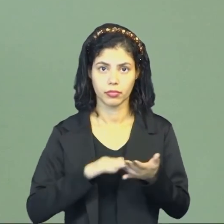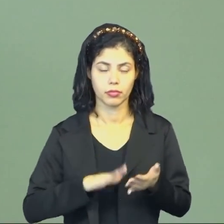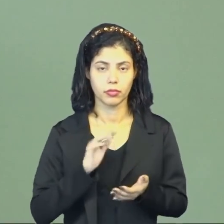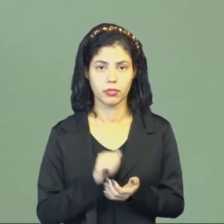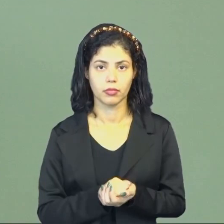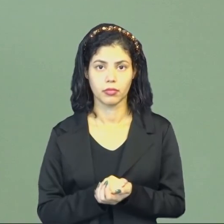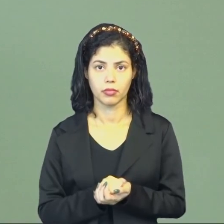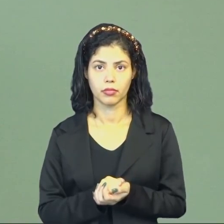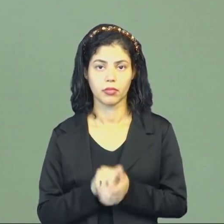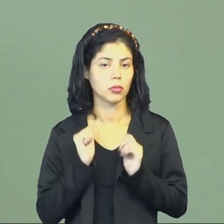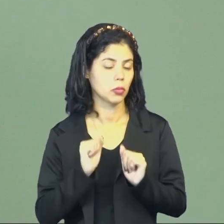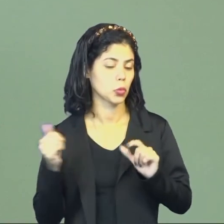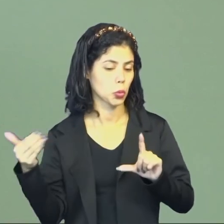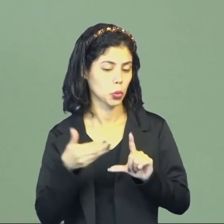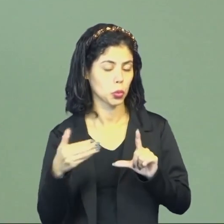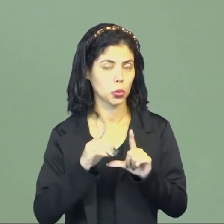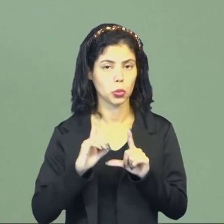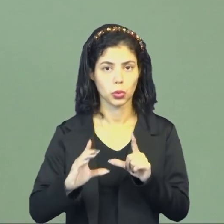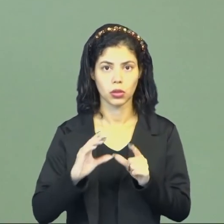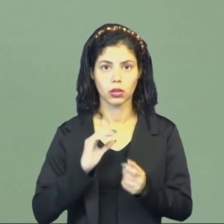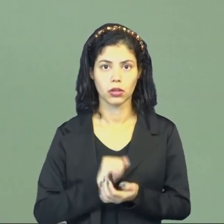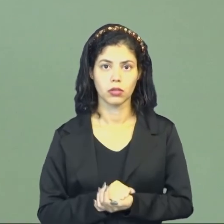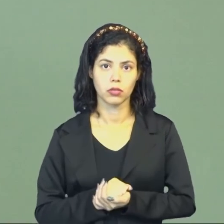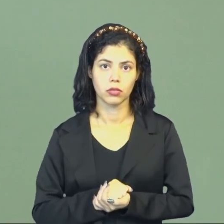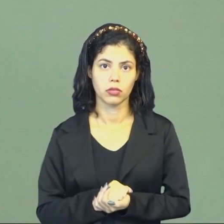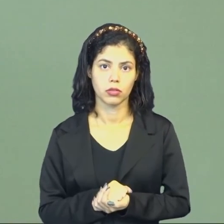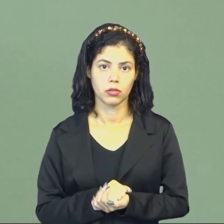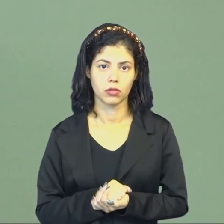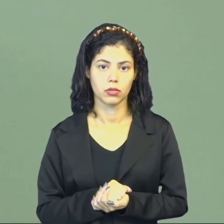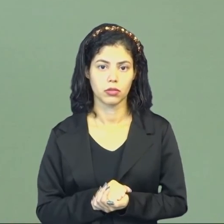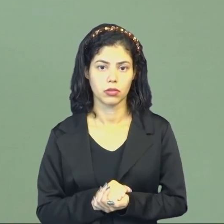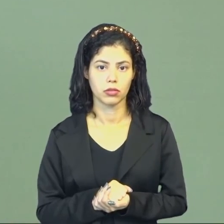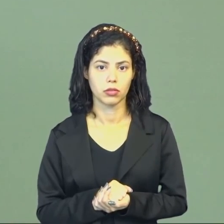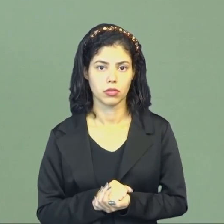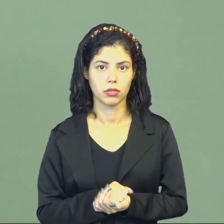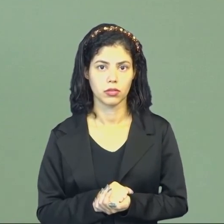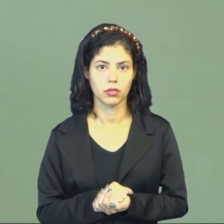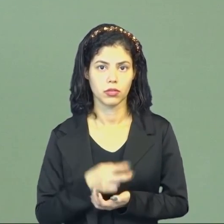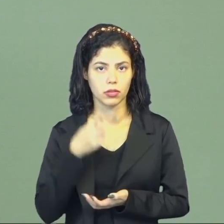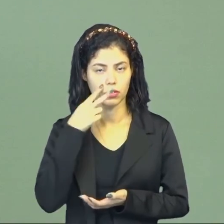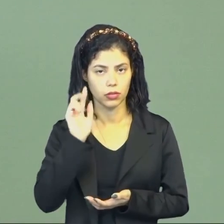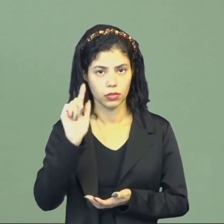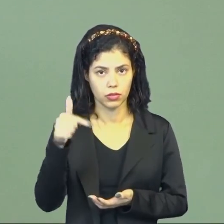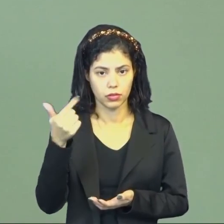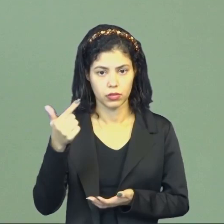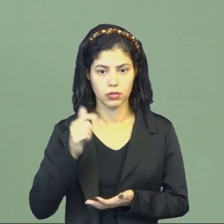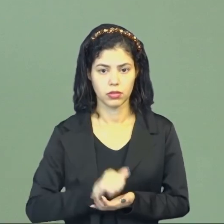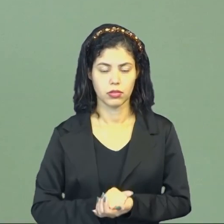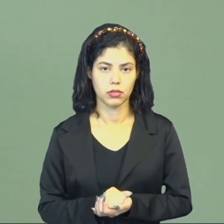atividades, vocês podem acessar a plataforma Eduque. Vejo vocês na aula